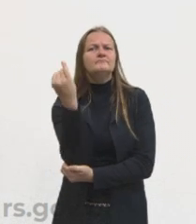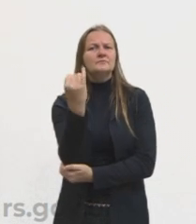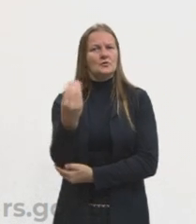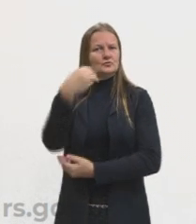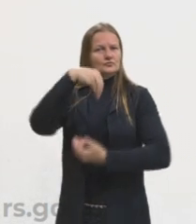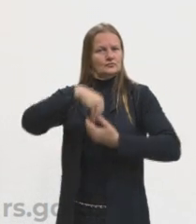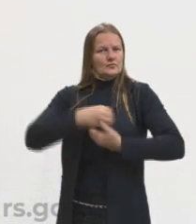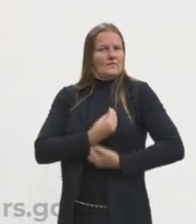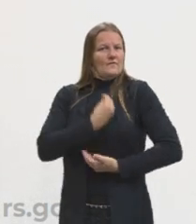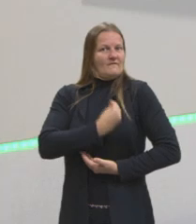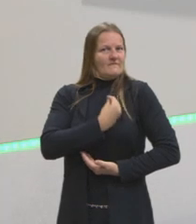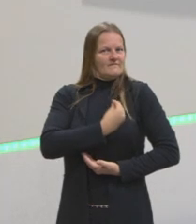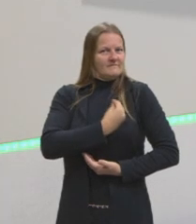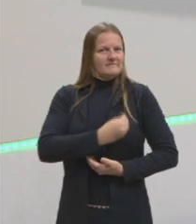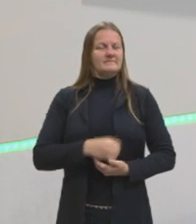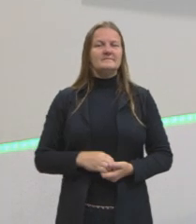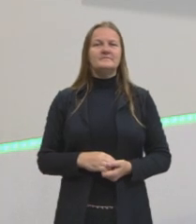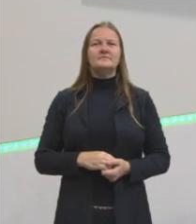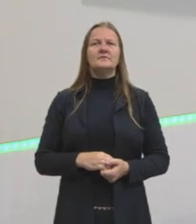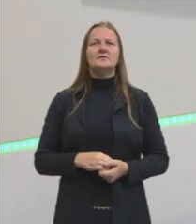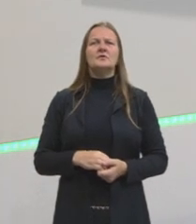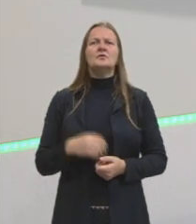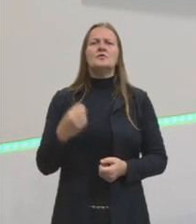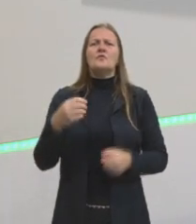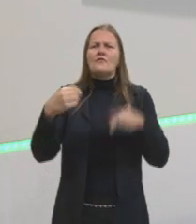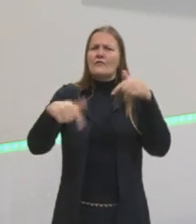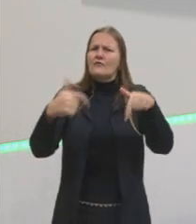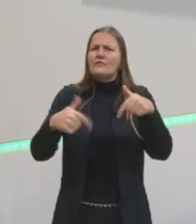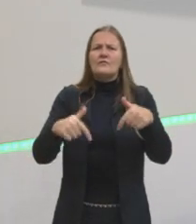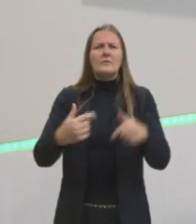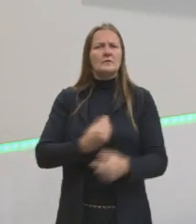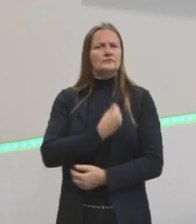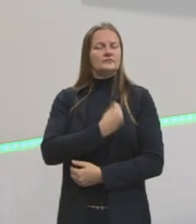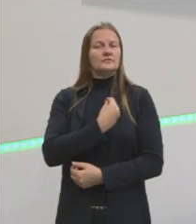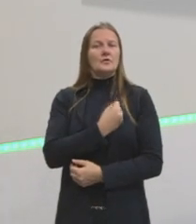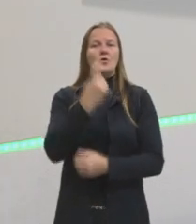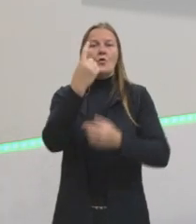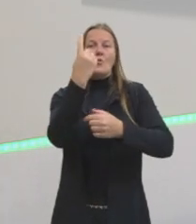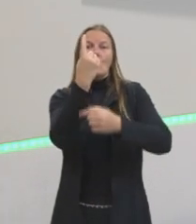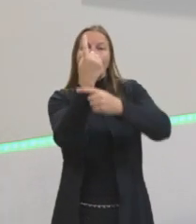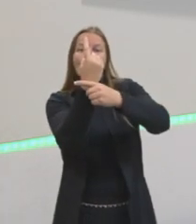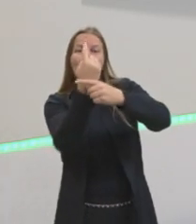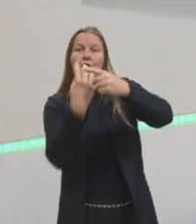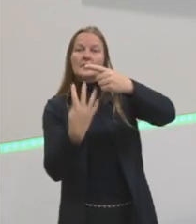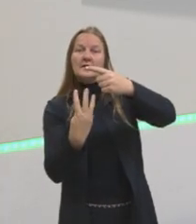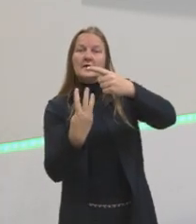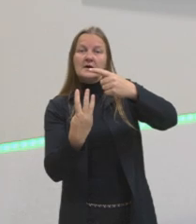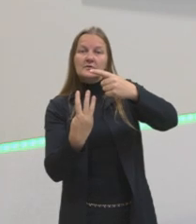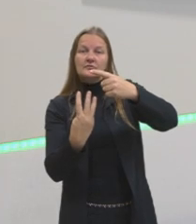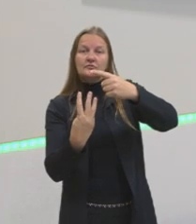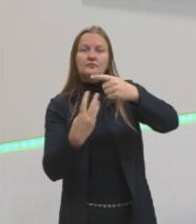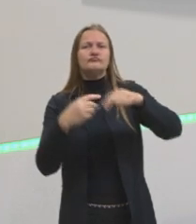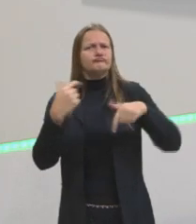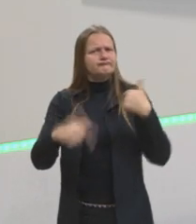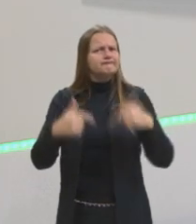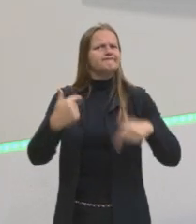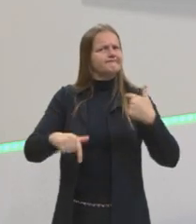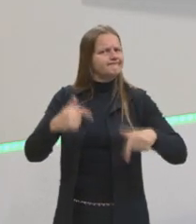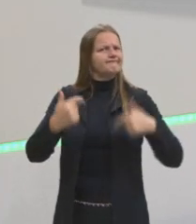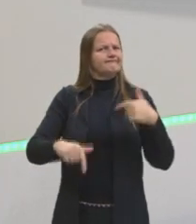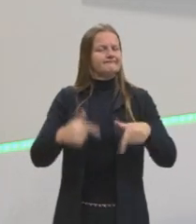nossa vida nós ocupamos nossas vidas com no mínimo um terço de nossas vidas com o nosso trabalho